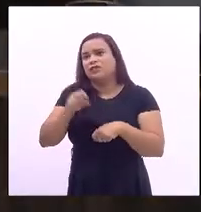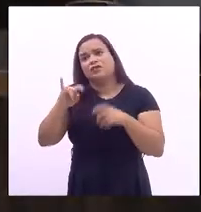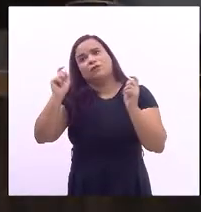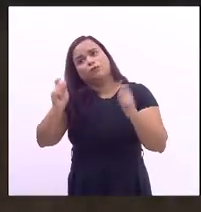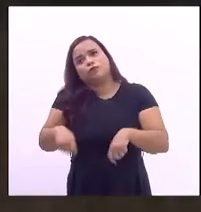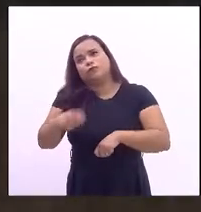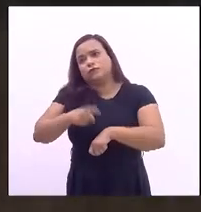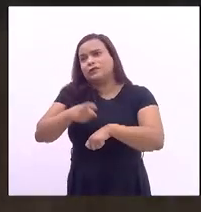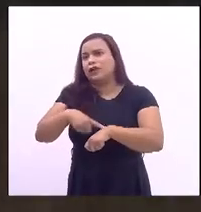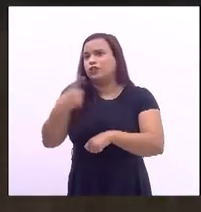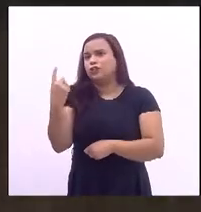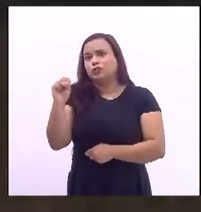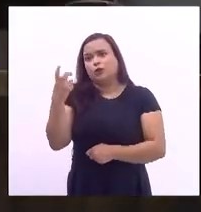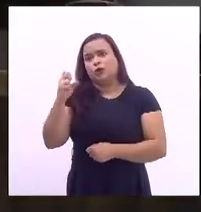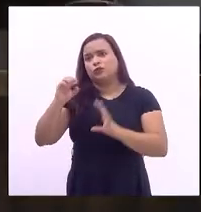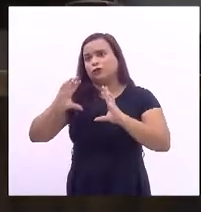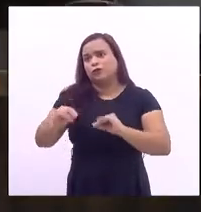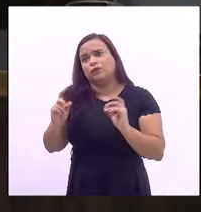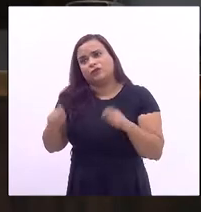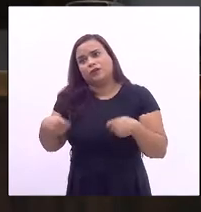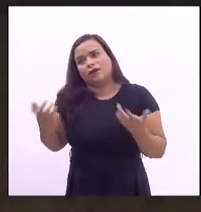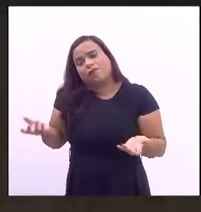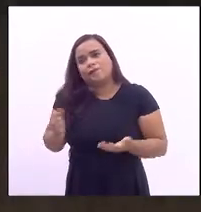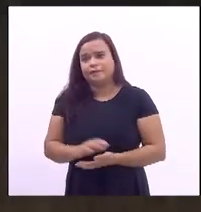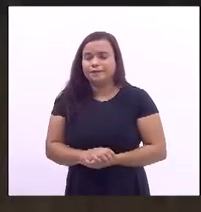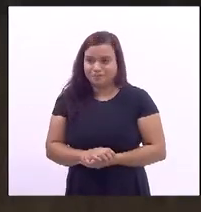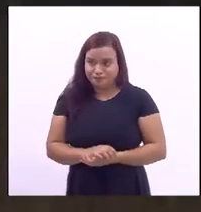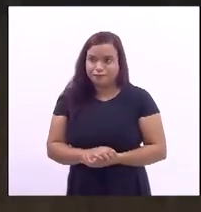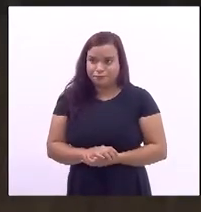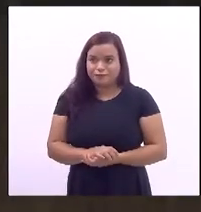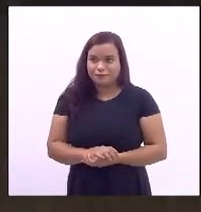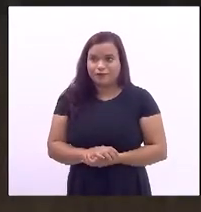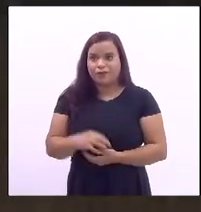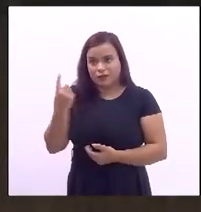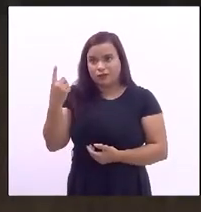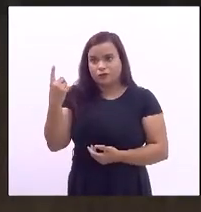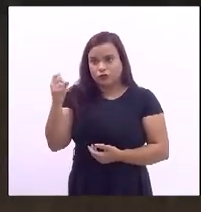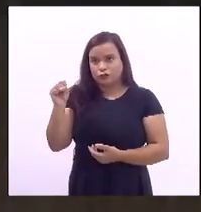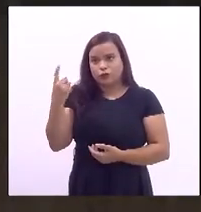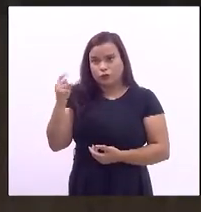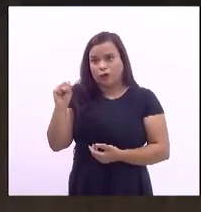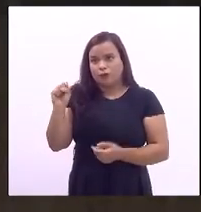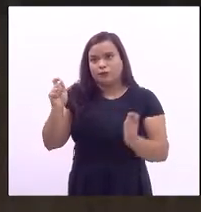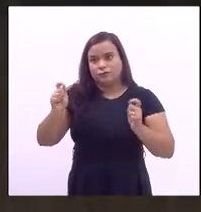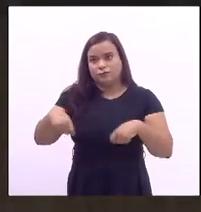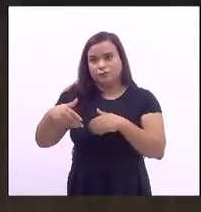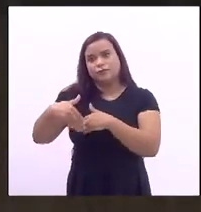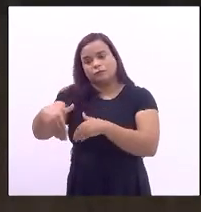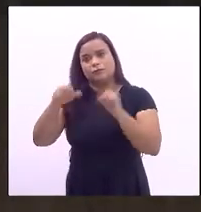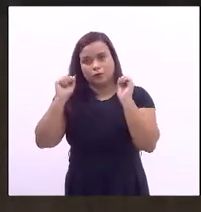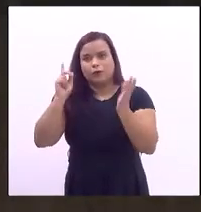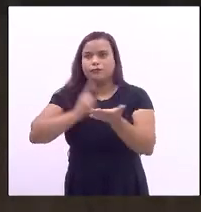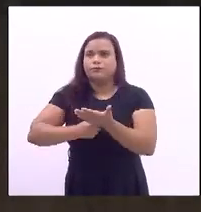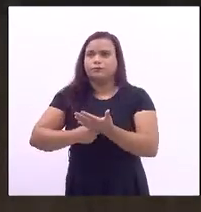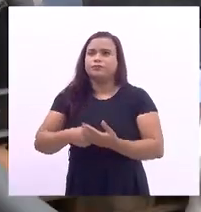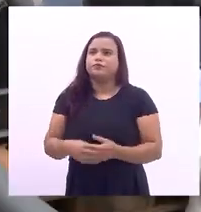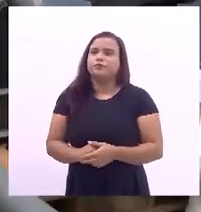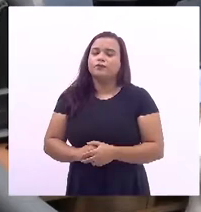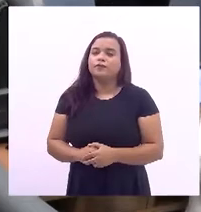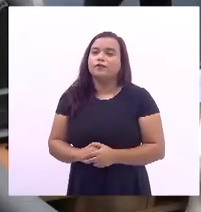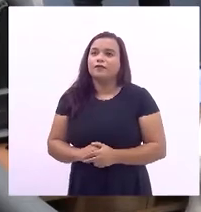às 18horas George escravo nela não mas tudo bem Depois 18 horas em diante então ok vamos